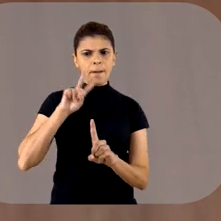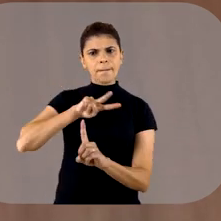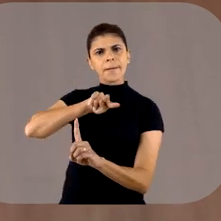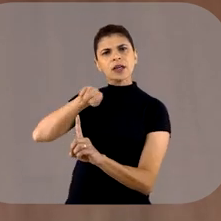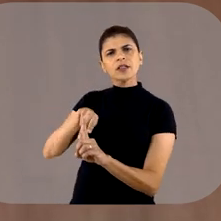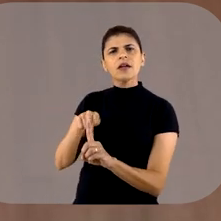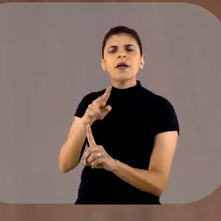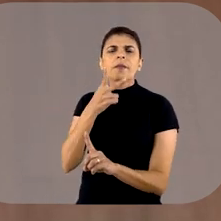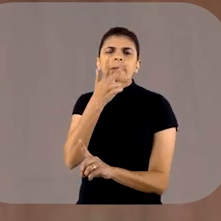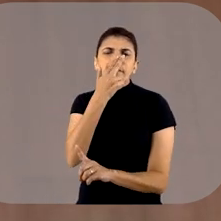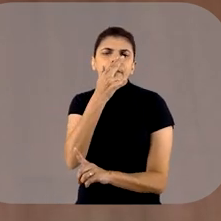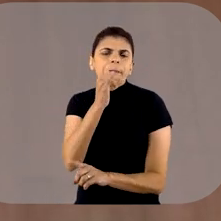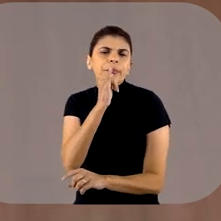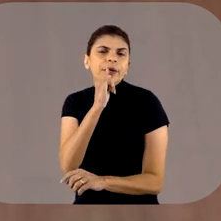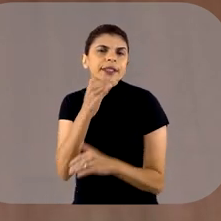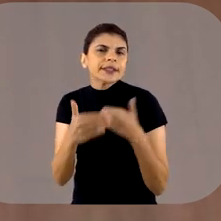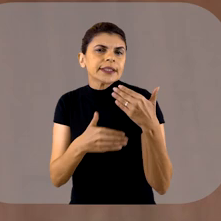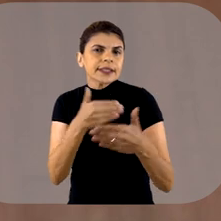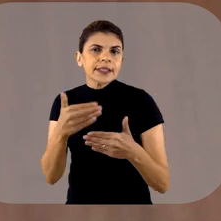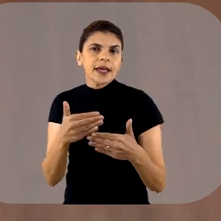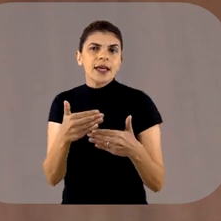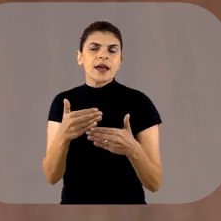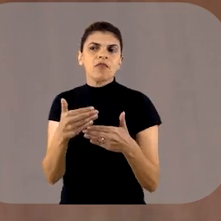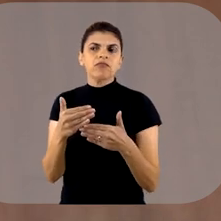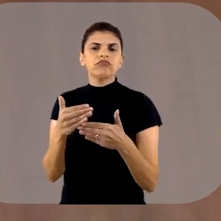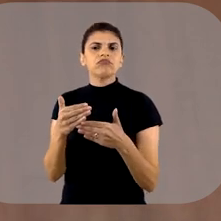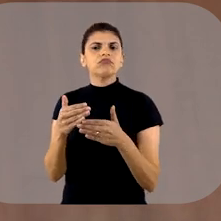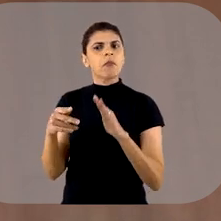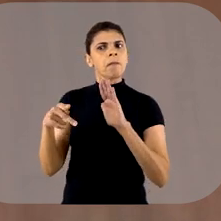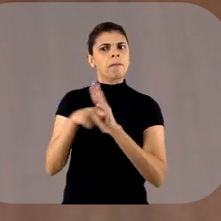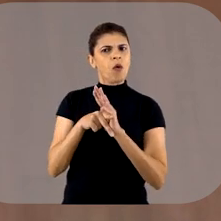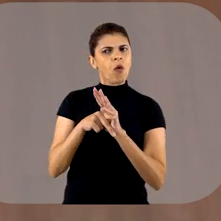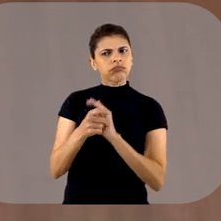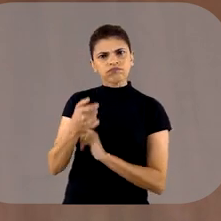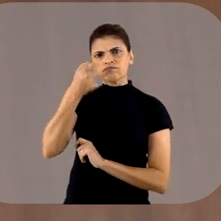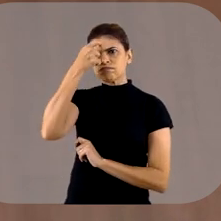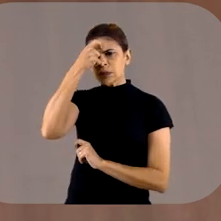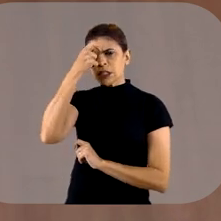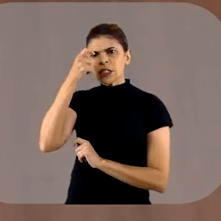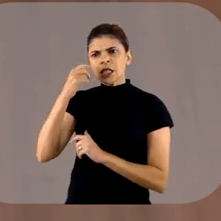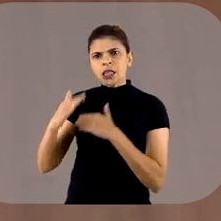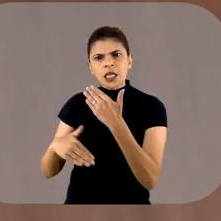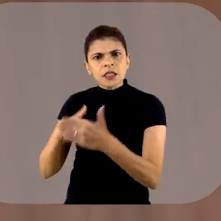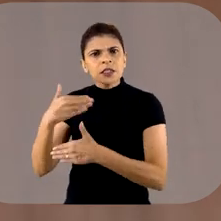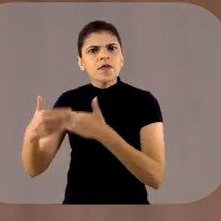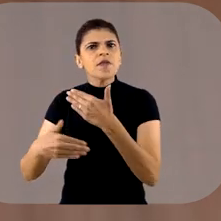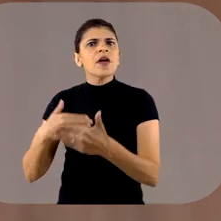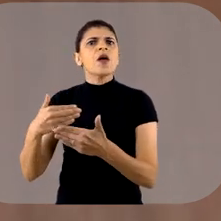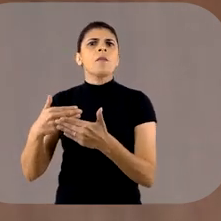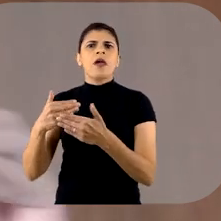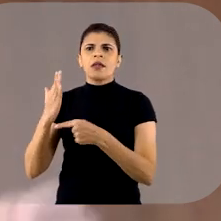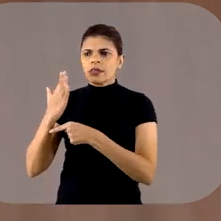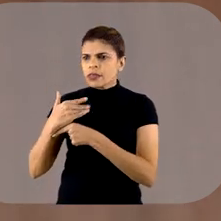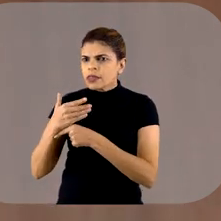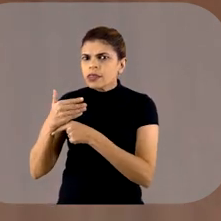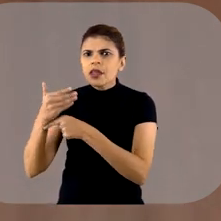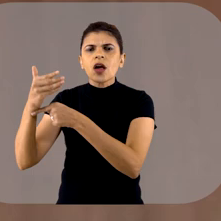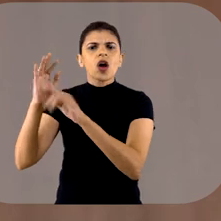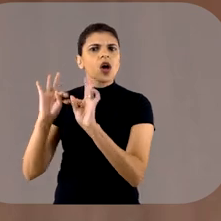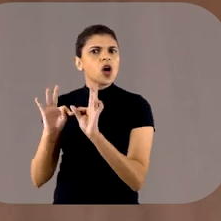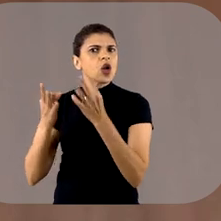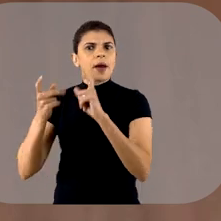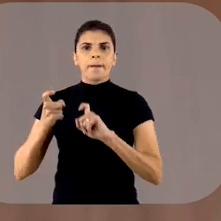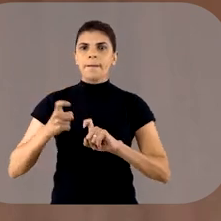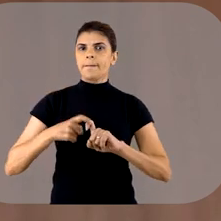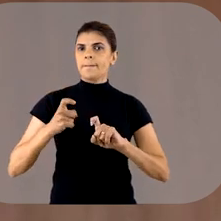né como se houvesse por exemplo eh a uma racionalidade intrínseca o desenvolvimento sempre progressivo de uma